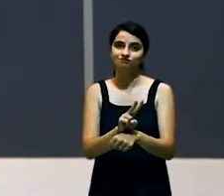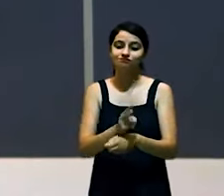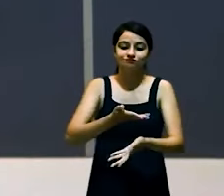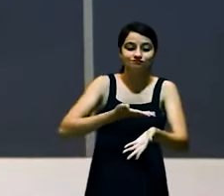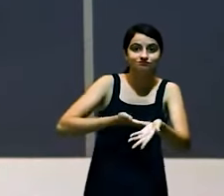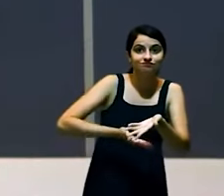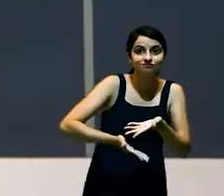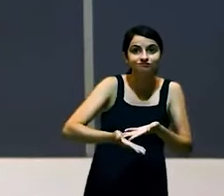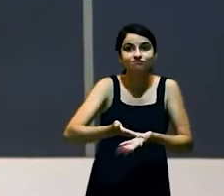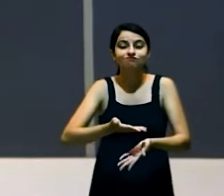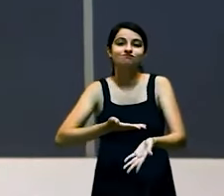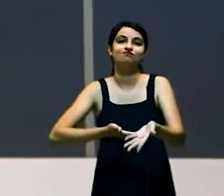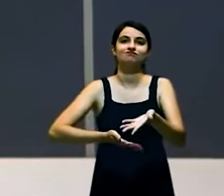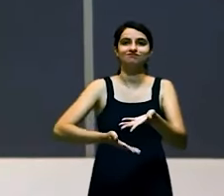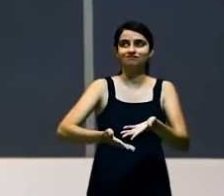de educar,